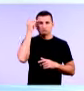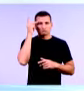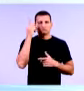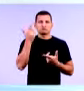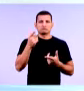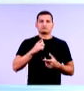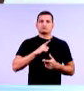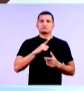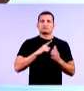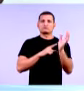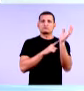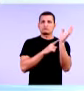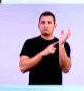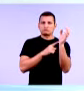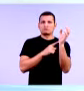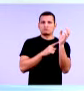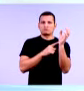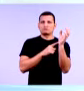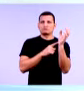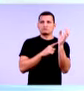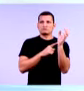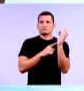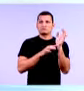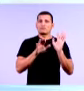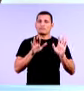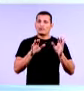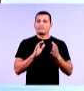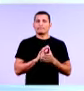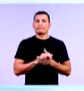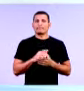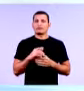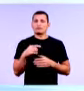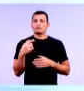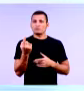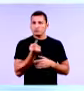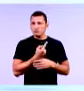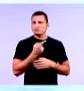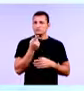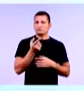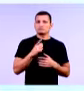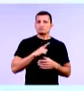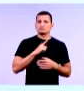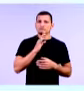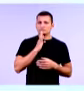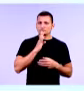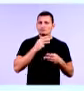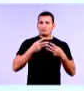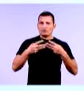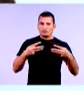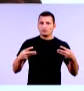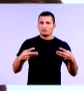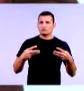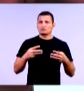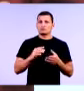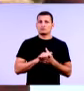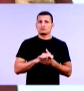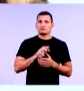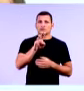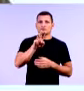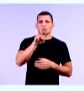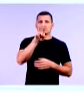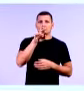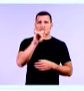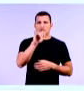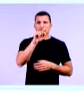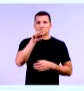mas para a gente, né, para vocês que agora têm esse conhecimento da rede, o Wi-Fi